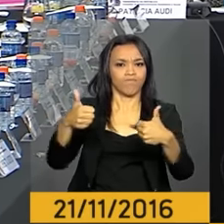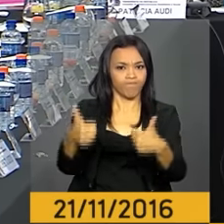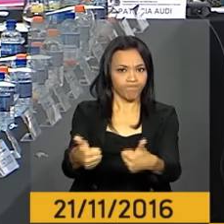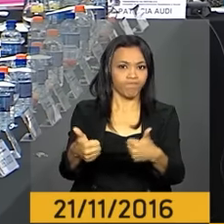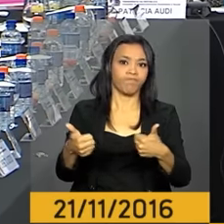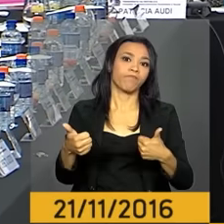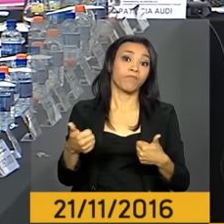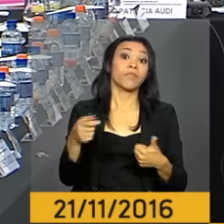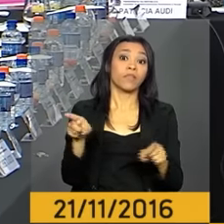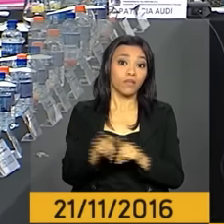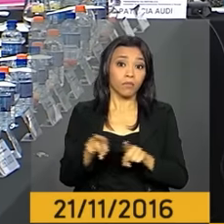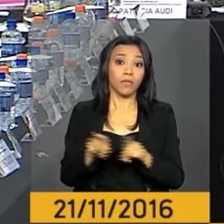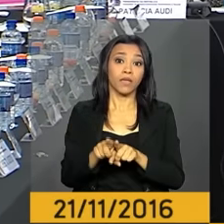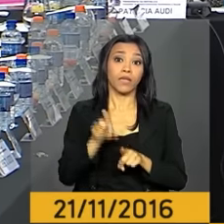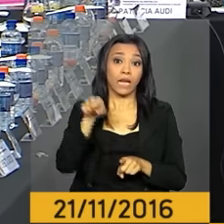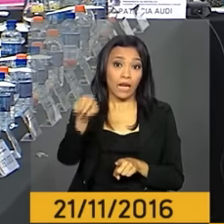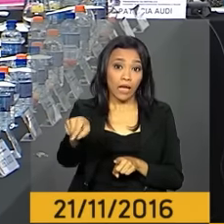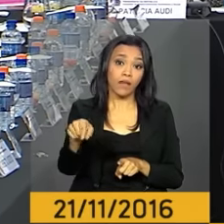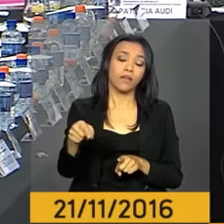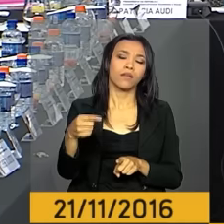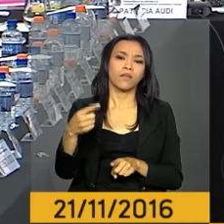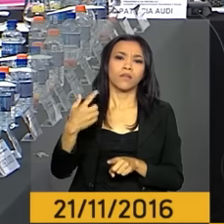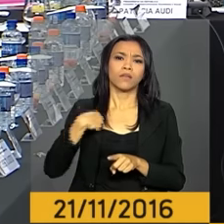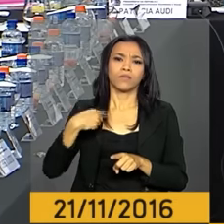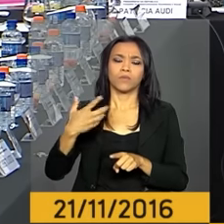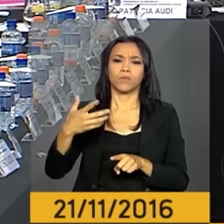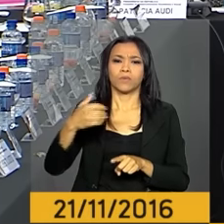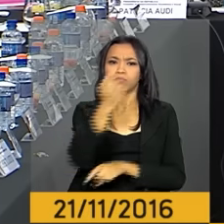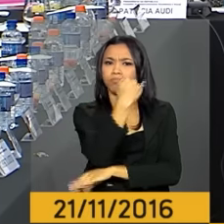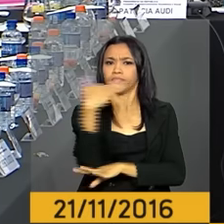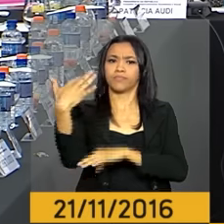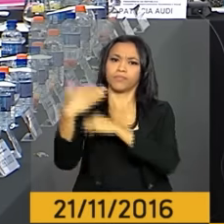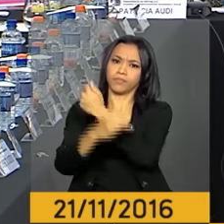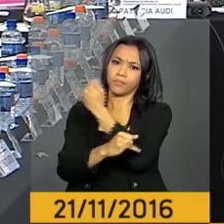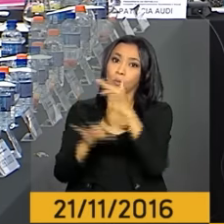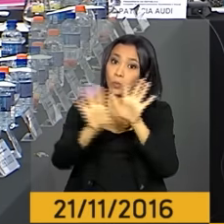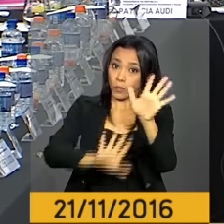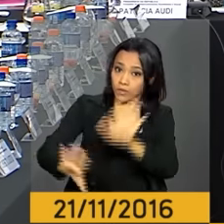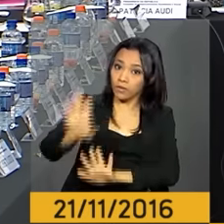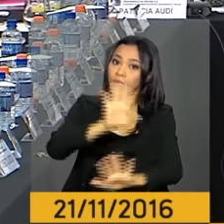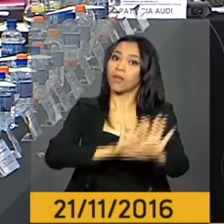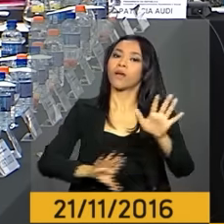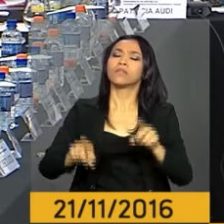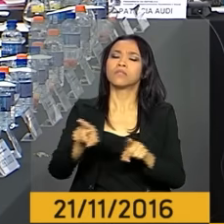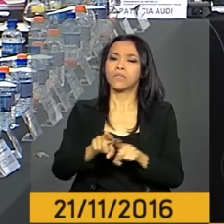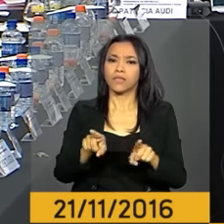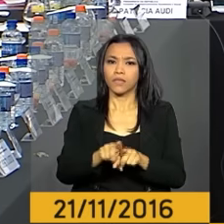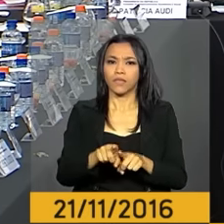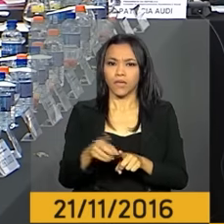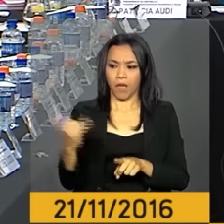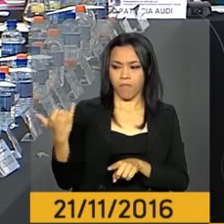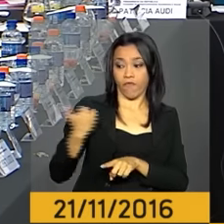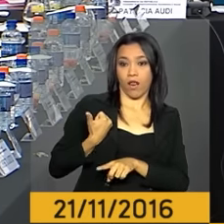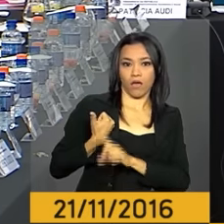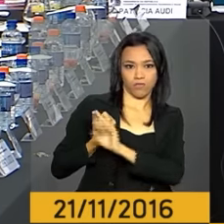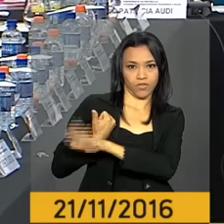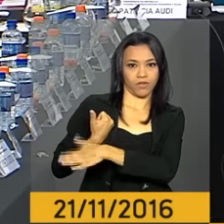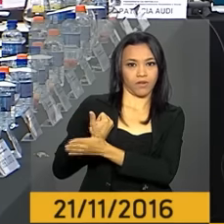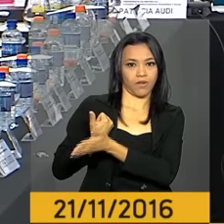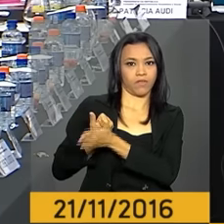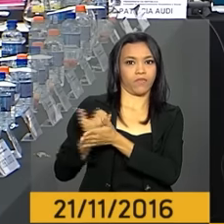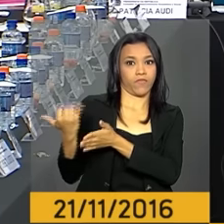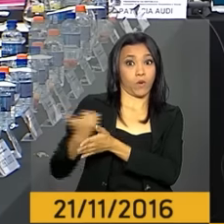significar que também no tocante ao meio ambiente nós temos as cautelas necessárias, aplaudidas, acabou de me dizer o Sarney